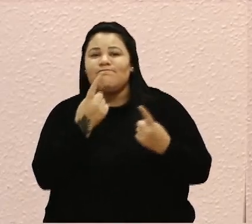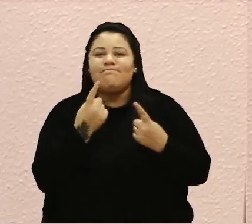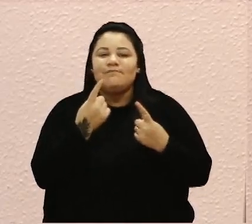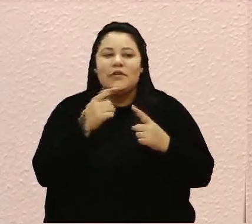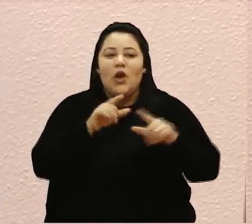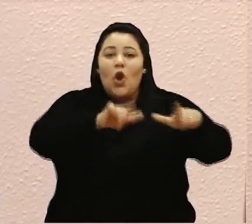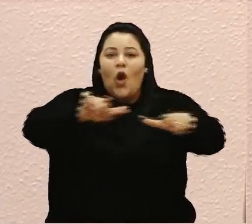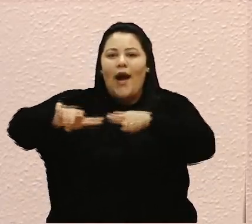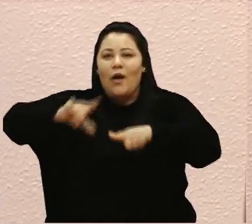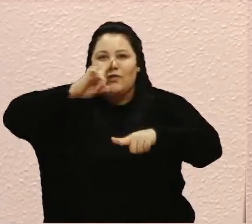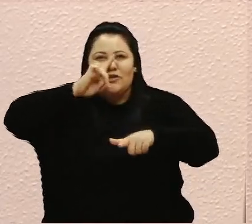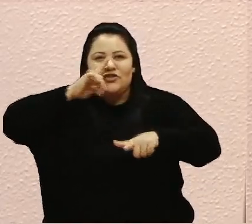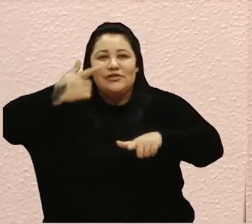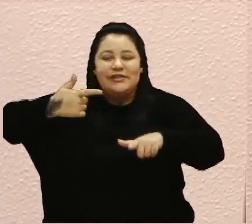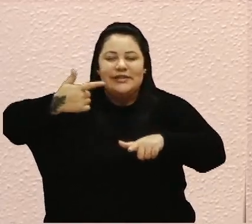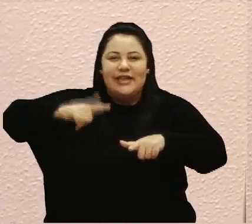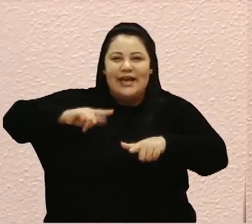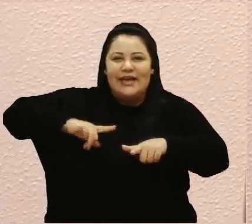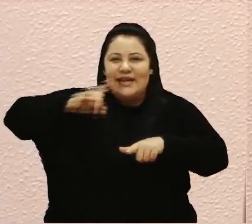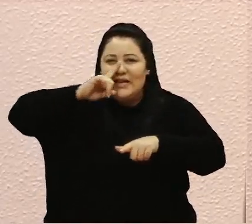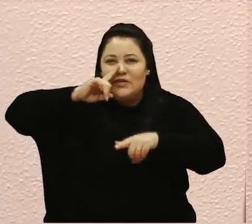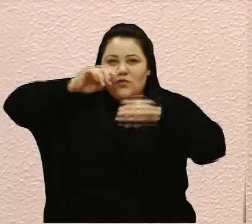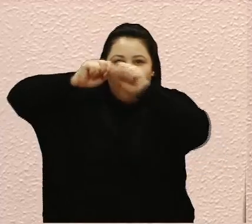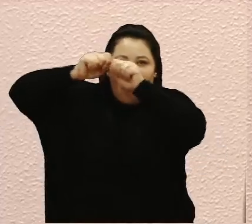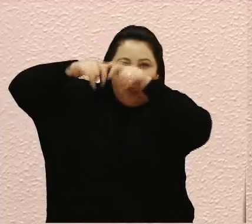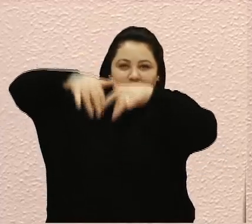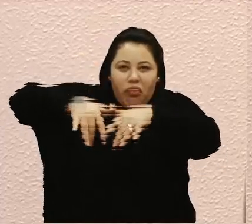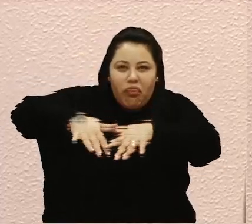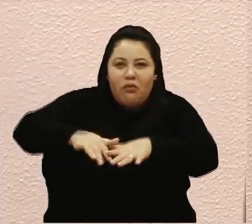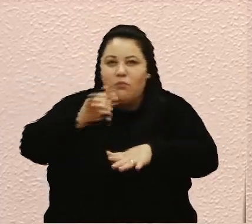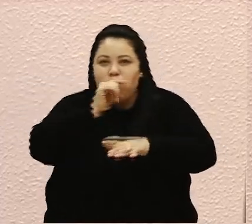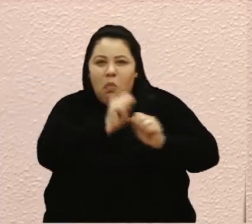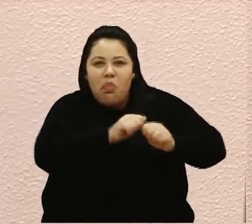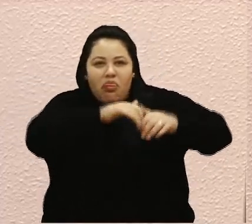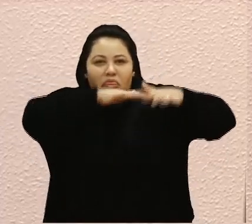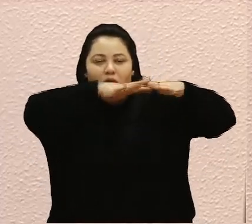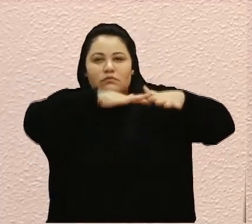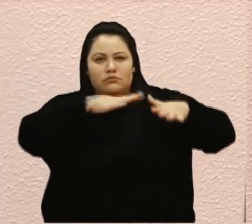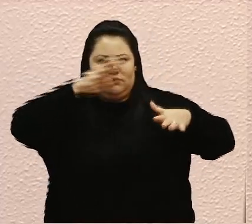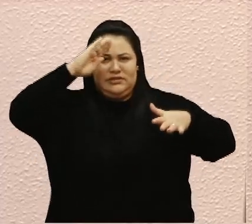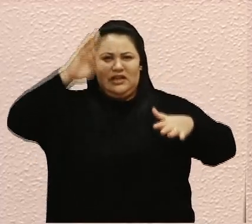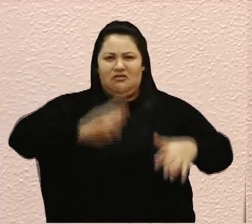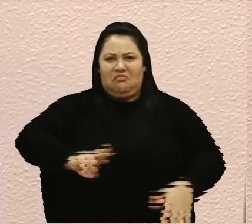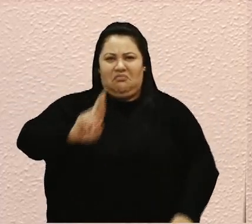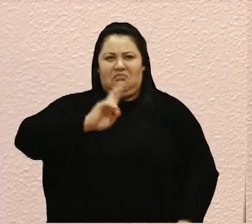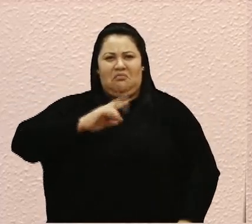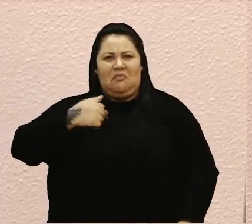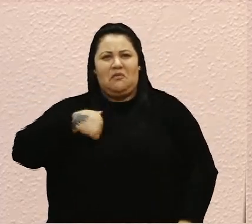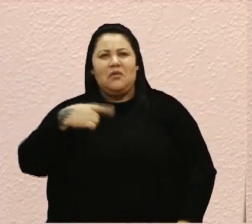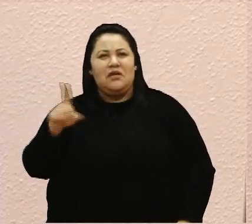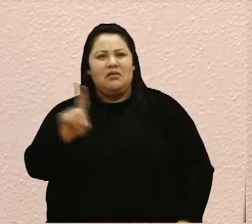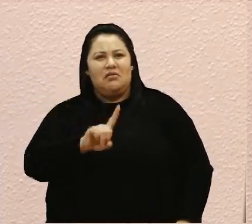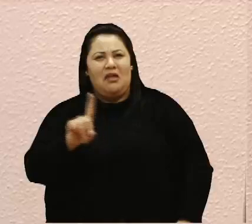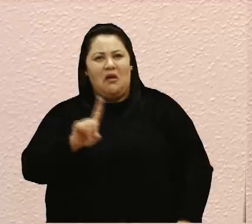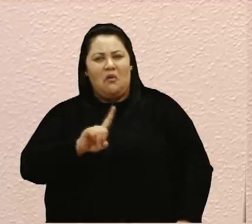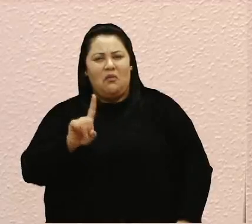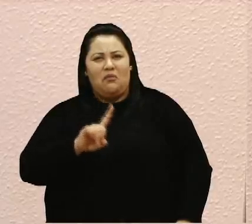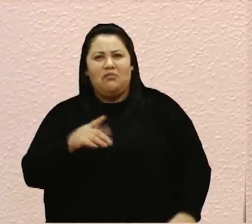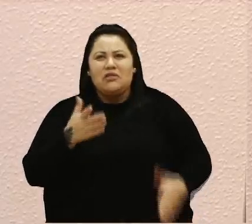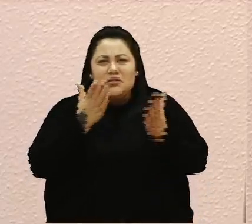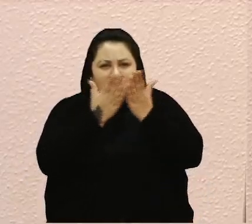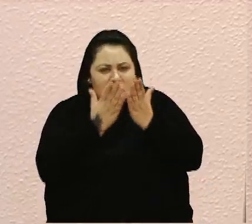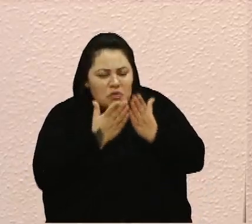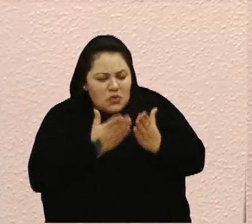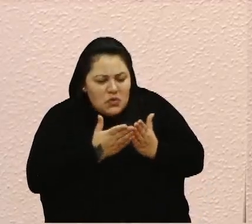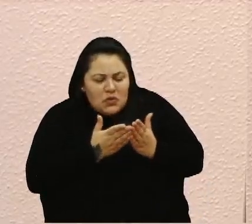com risco de deslizamento, alagamento, enfim. E o Tenente Armando me disse que não. Que esse diagnóstico é para ficar pronto